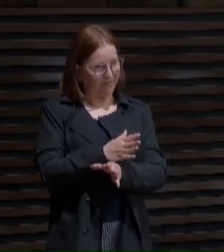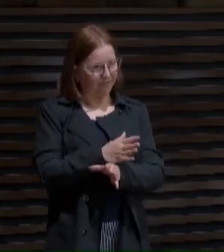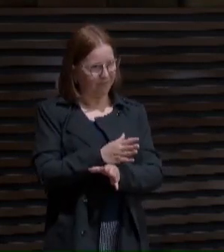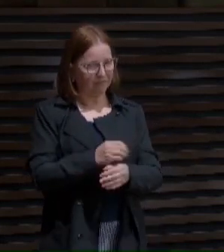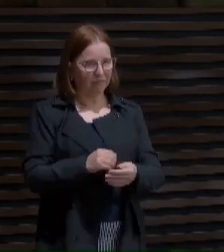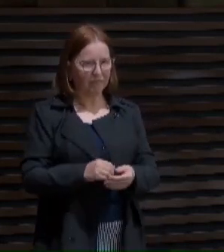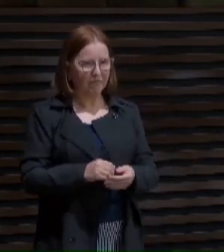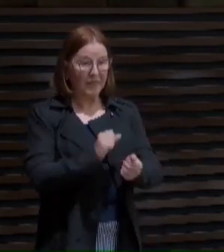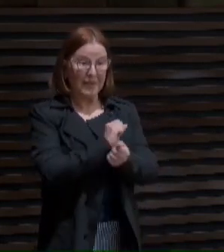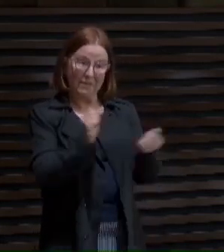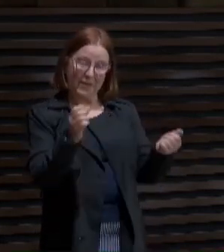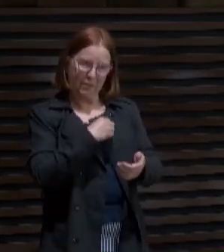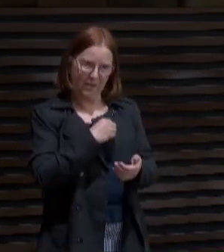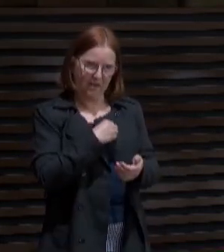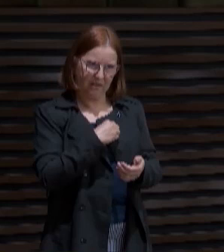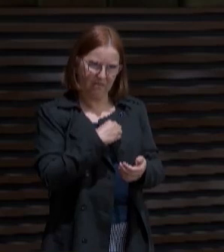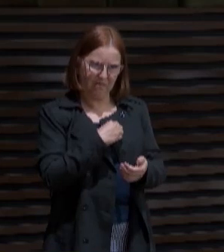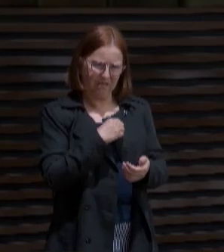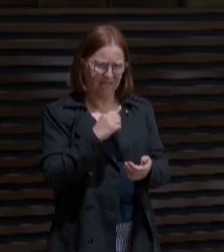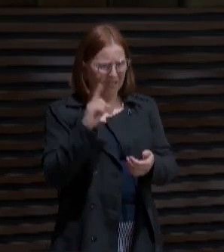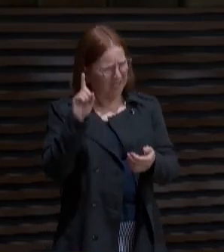Absolver um pecador não seria uma injustiça?